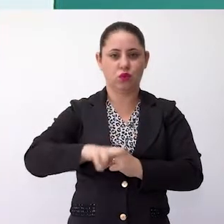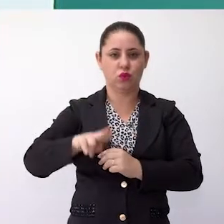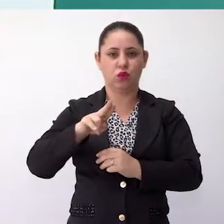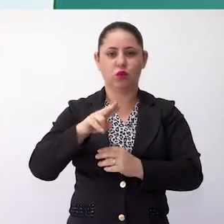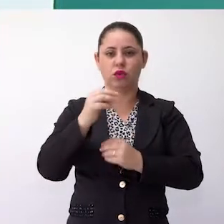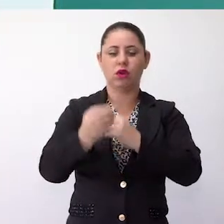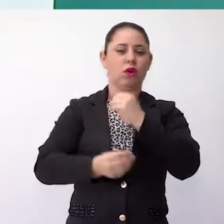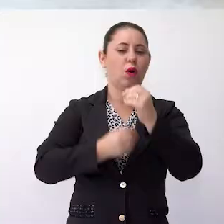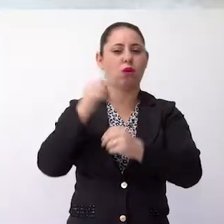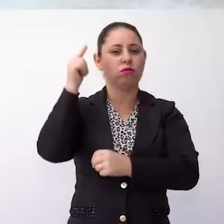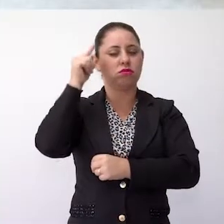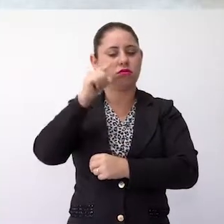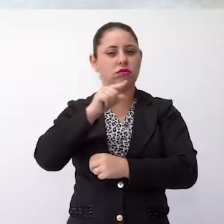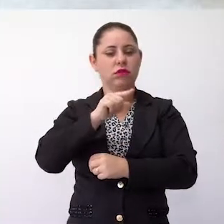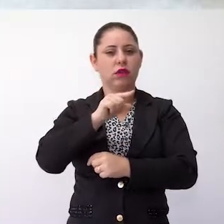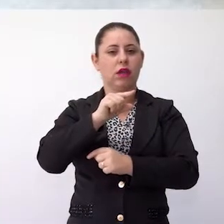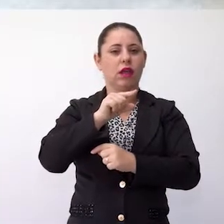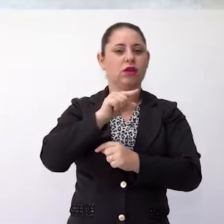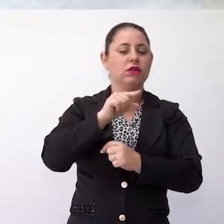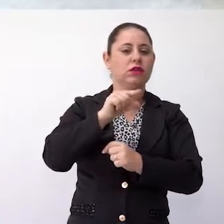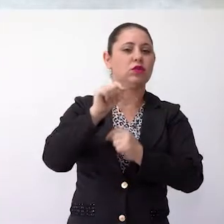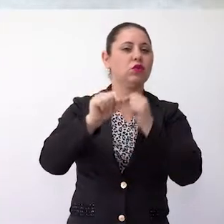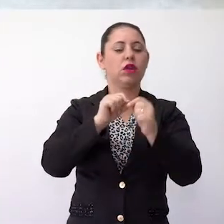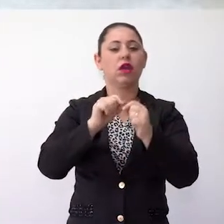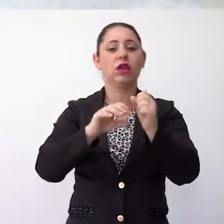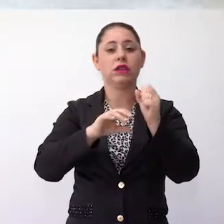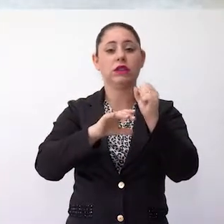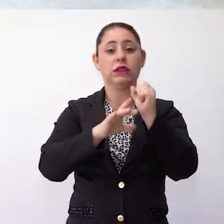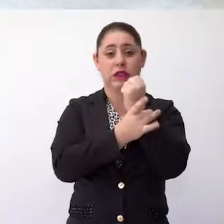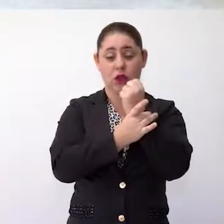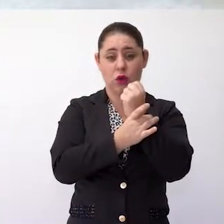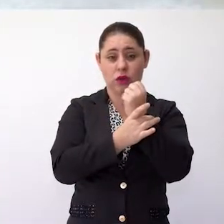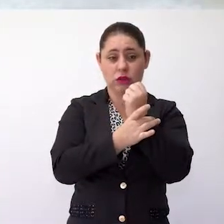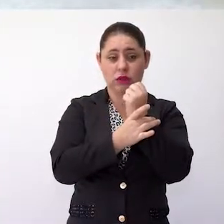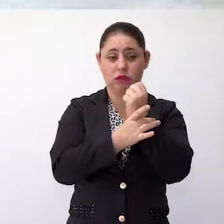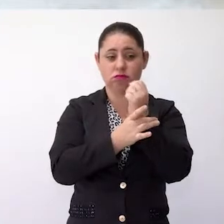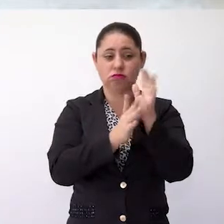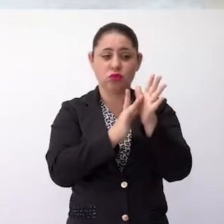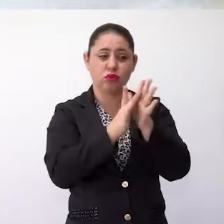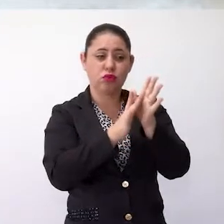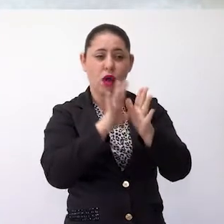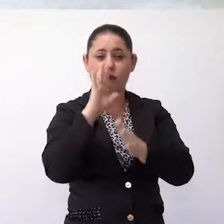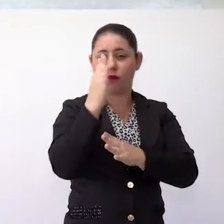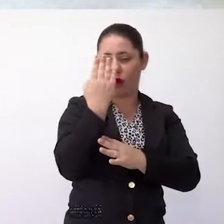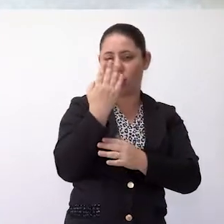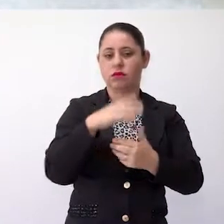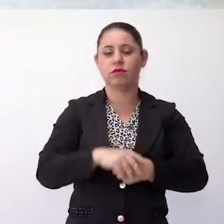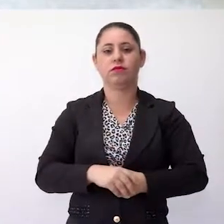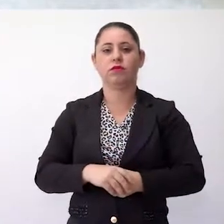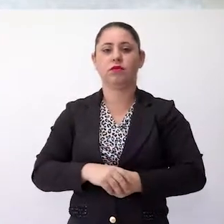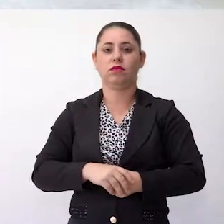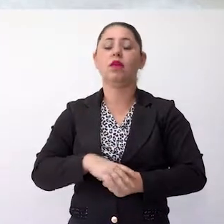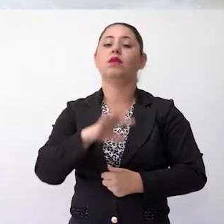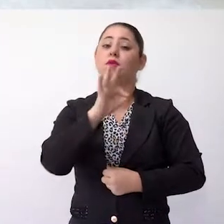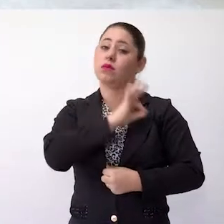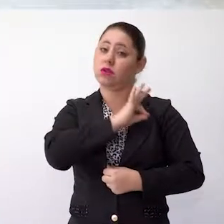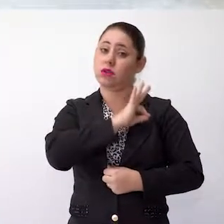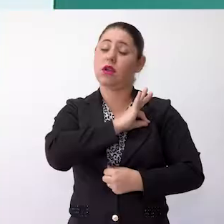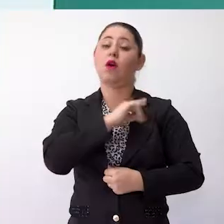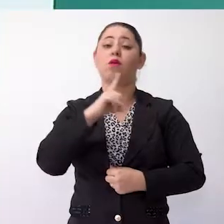de modo a tentar burlar o sistema de segurança. O nosso policial, né, ele tem conhecimento